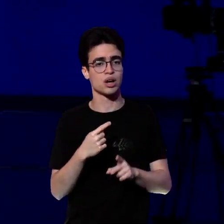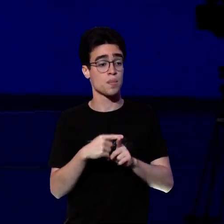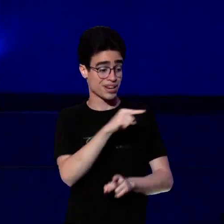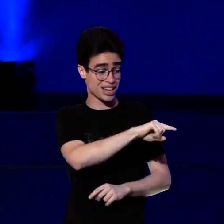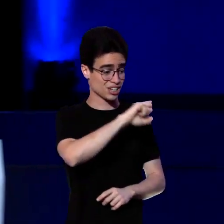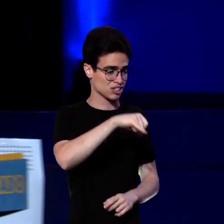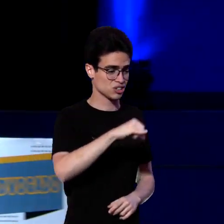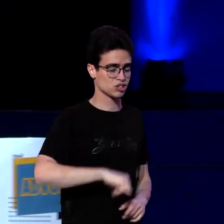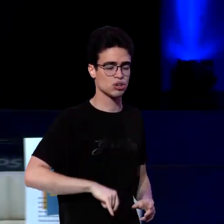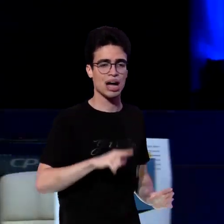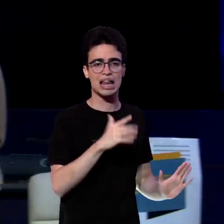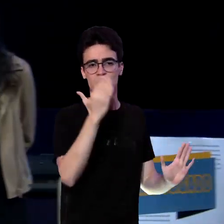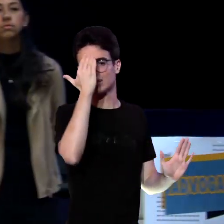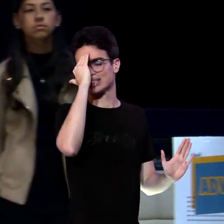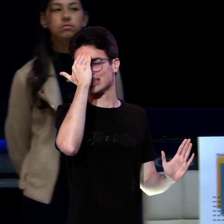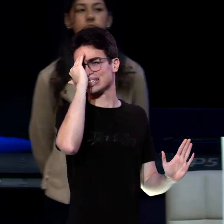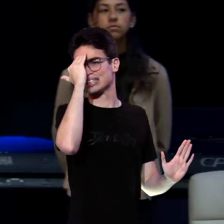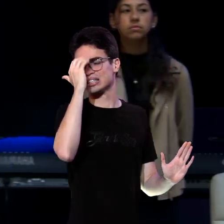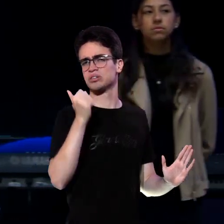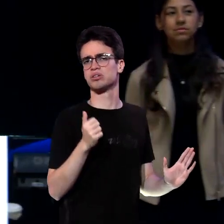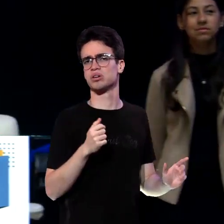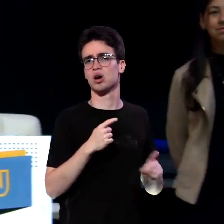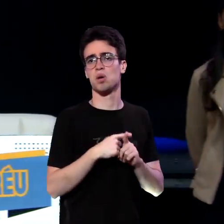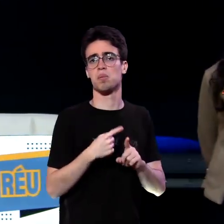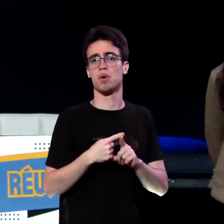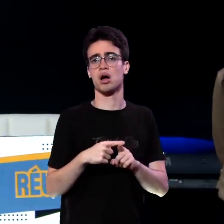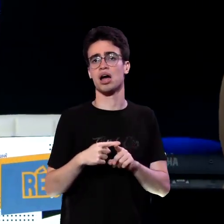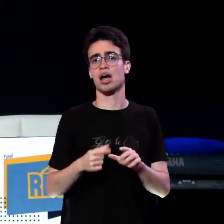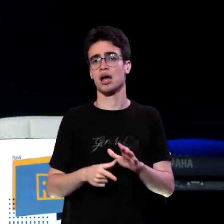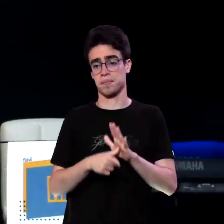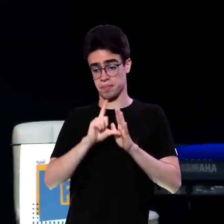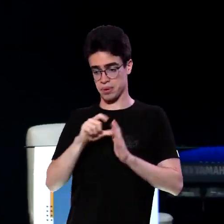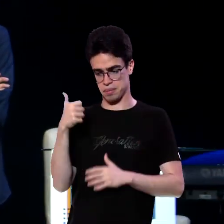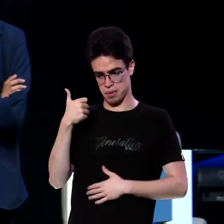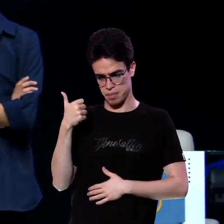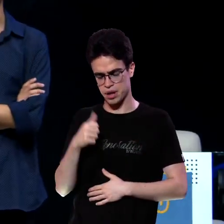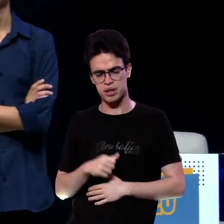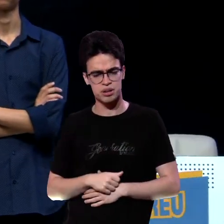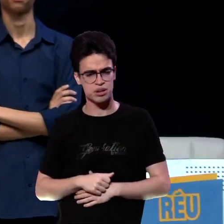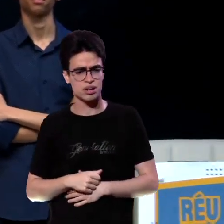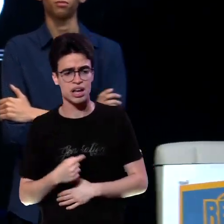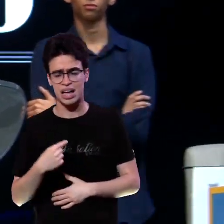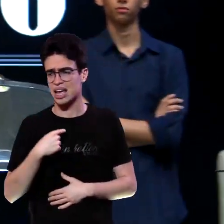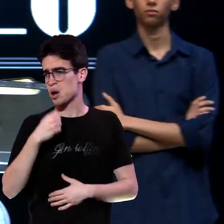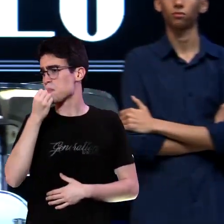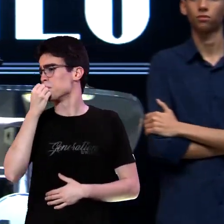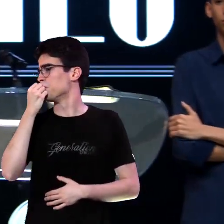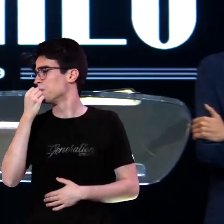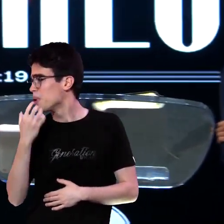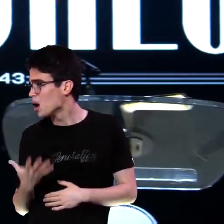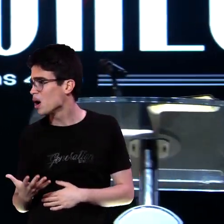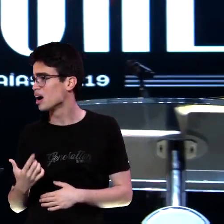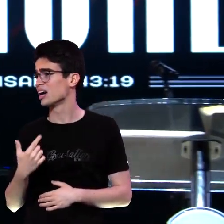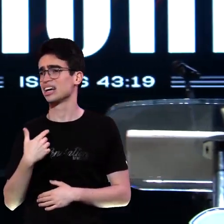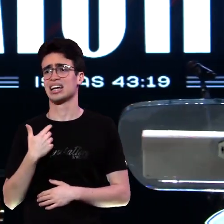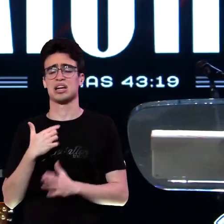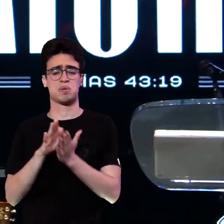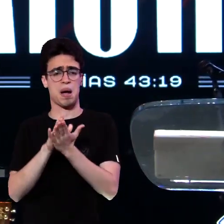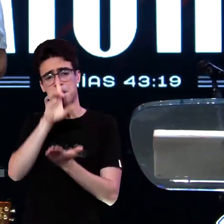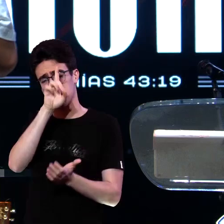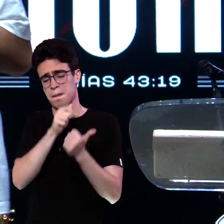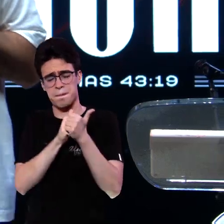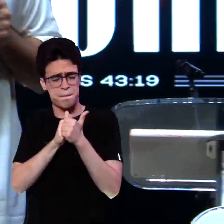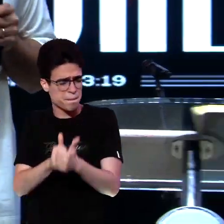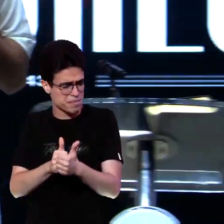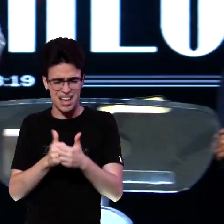tinha entendido que, primeiro, não importa o quão bonzinho eu seja, o quanto a palavra de Deus eu siga,